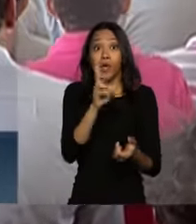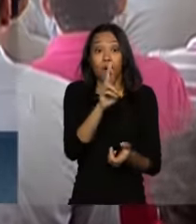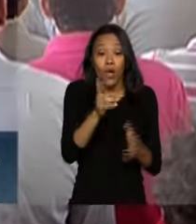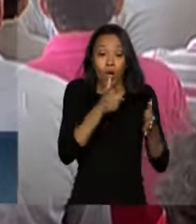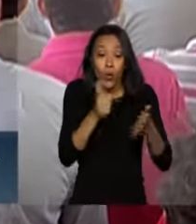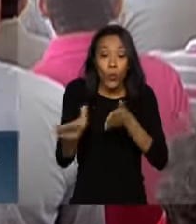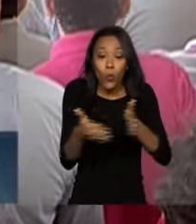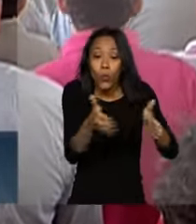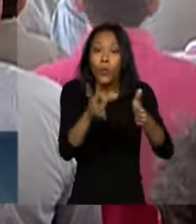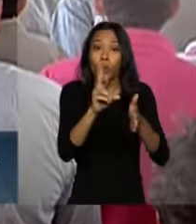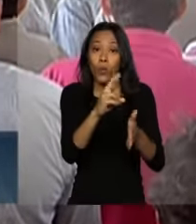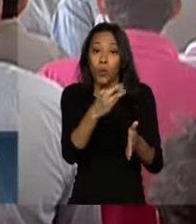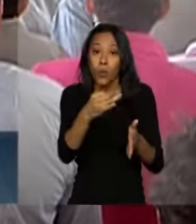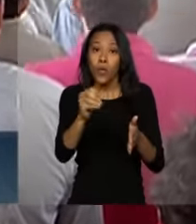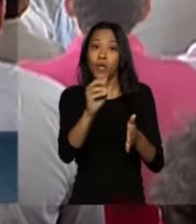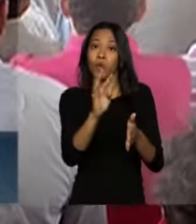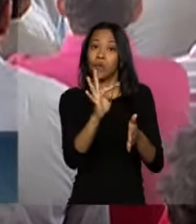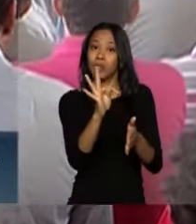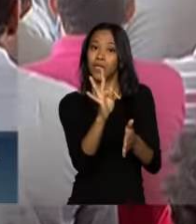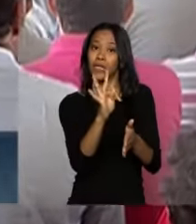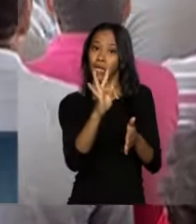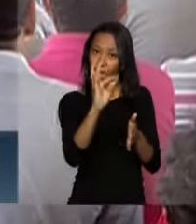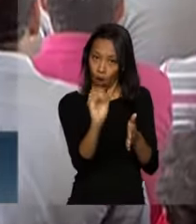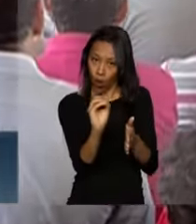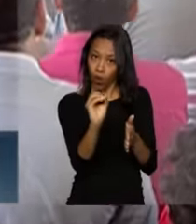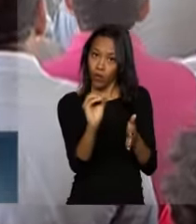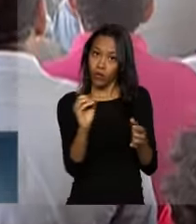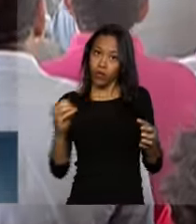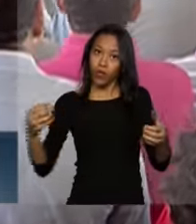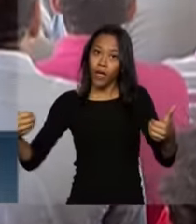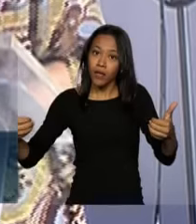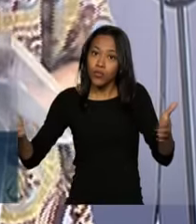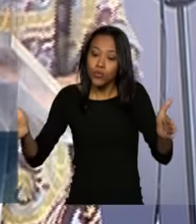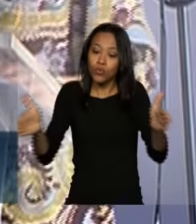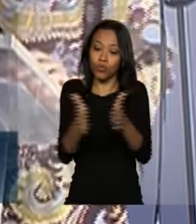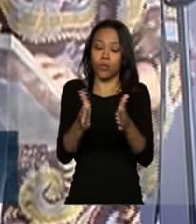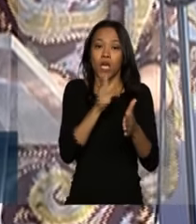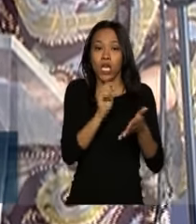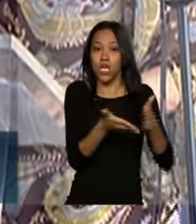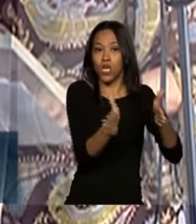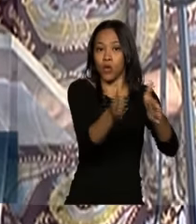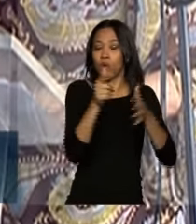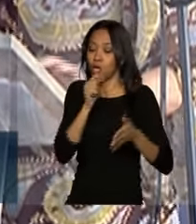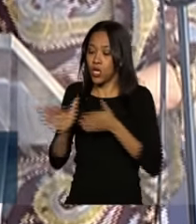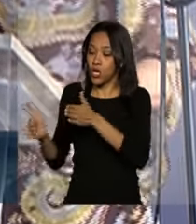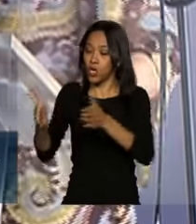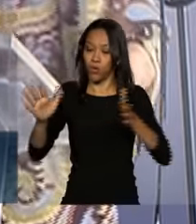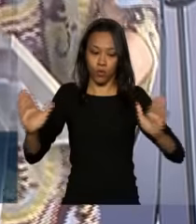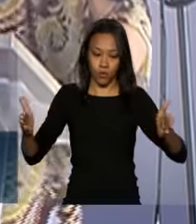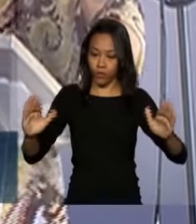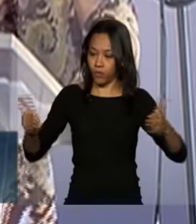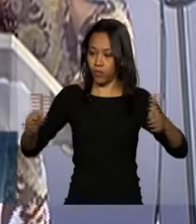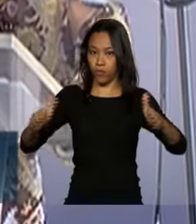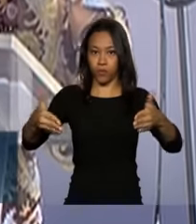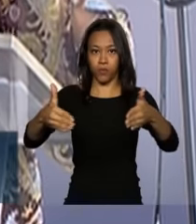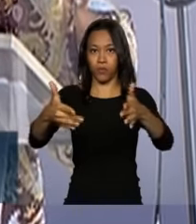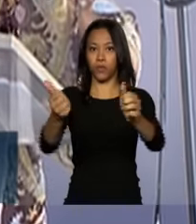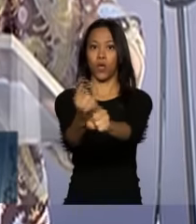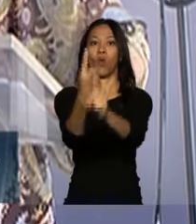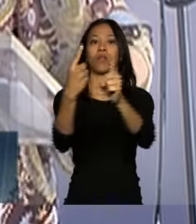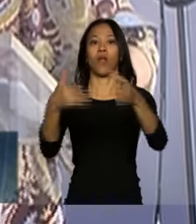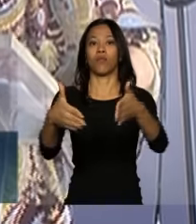Rio Tocantins, né, prefeito? Com São Francisco. Acho, prefeito, que